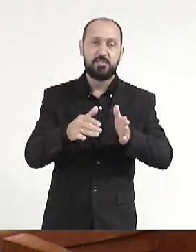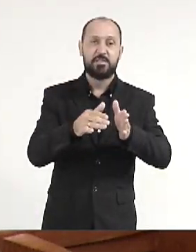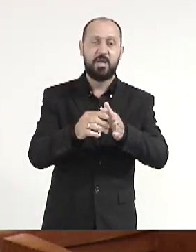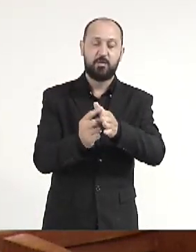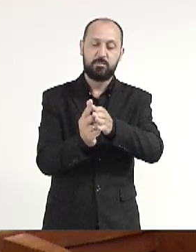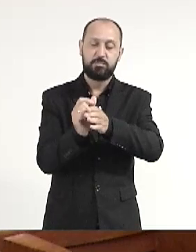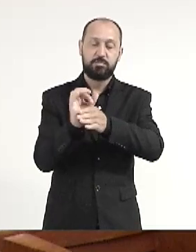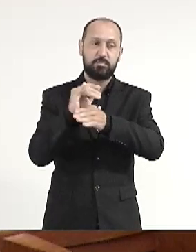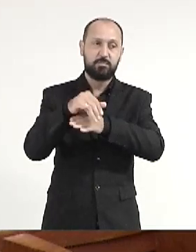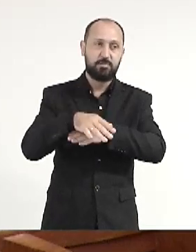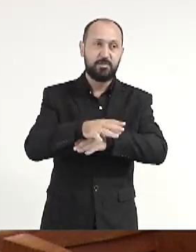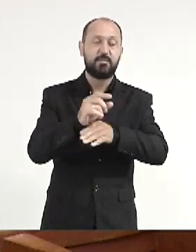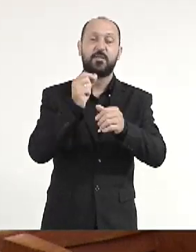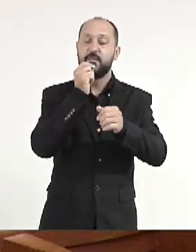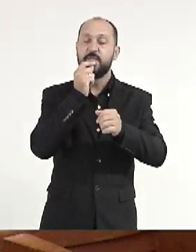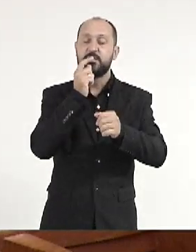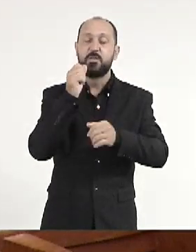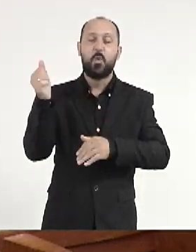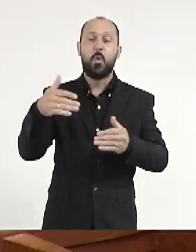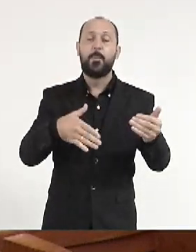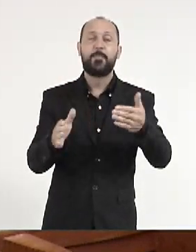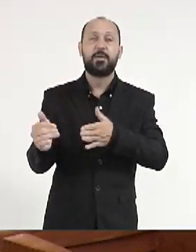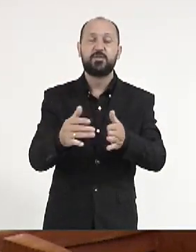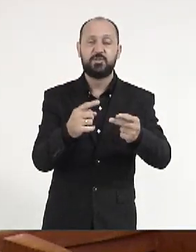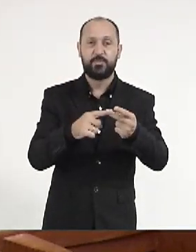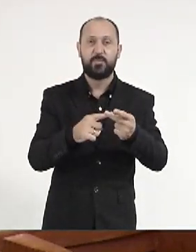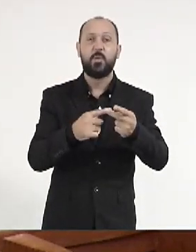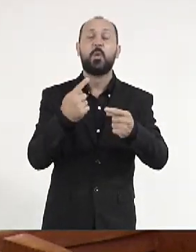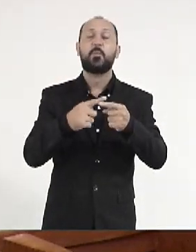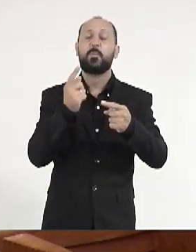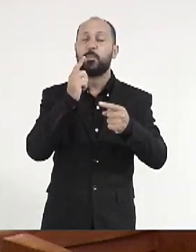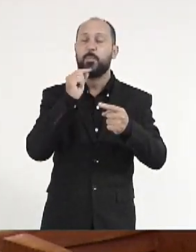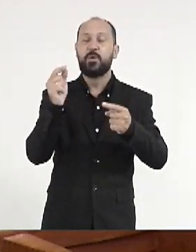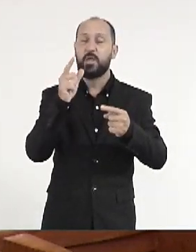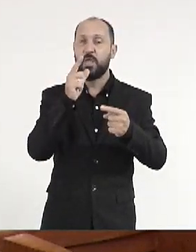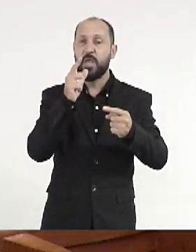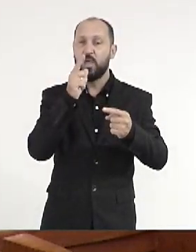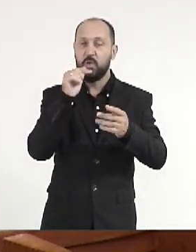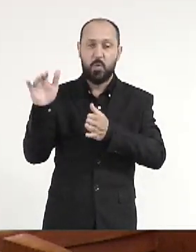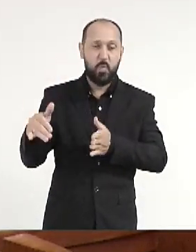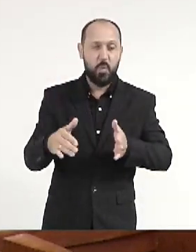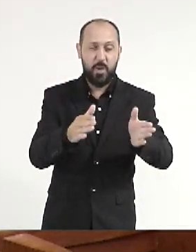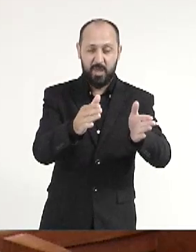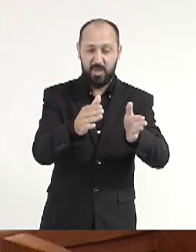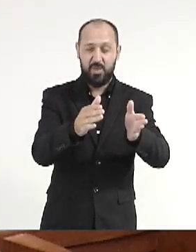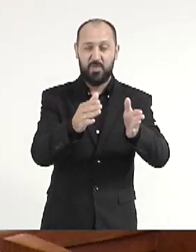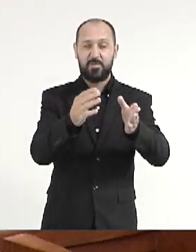mais produzindo peixe, porquê o rio está assoreando de tamanha maneira e com